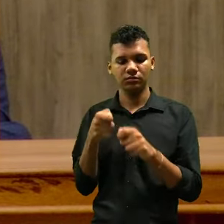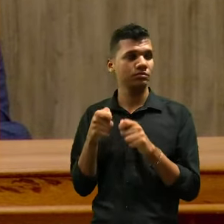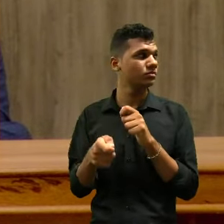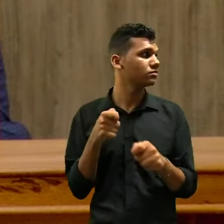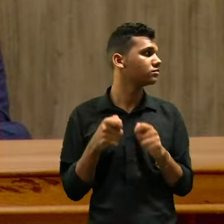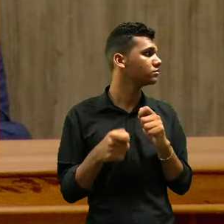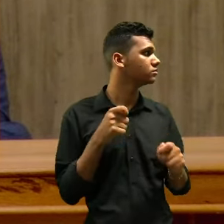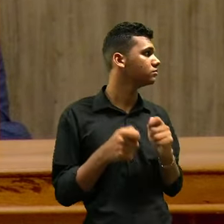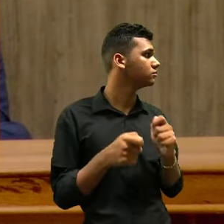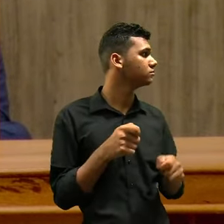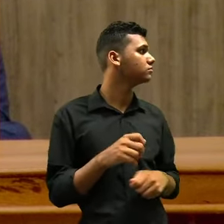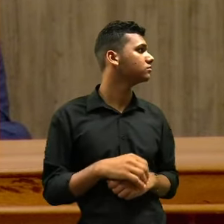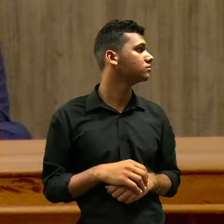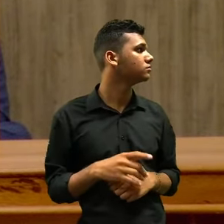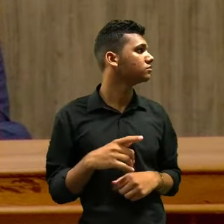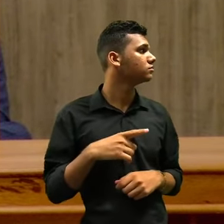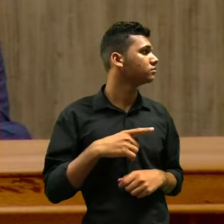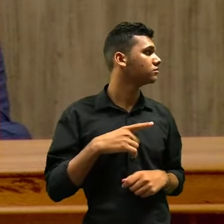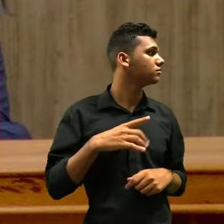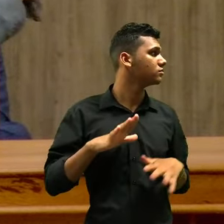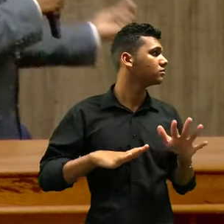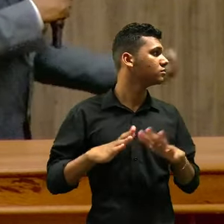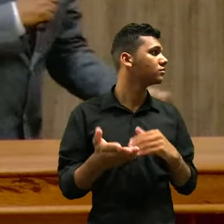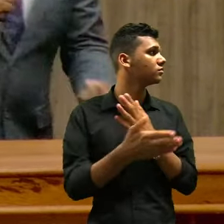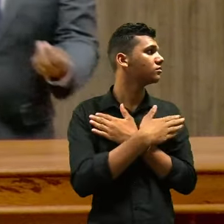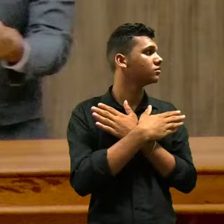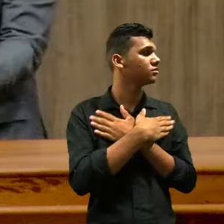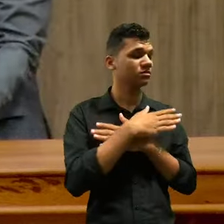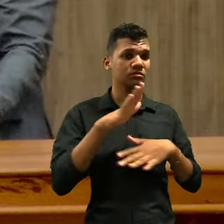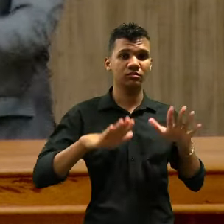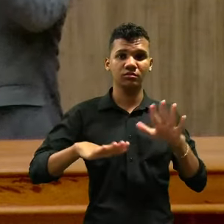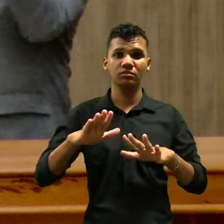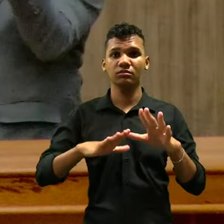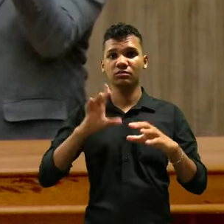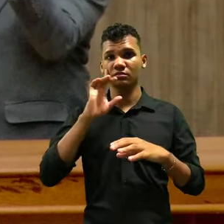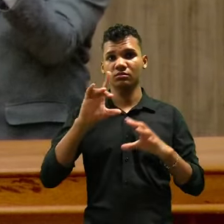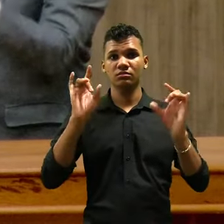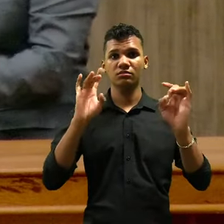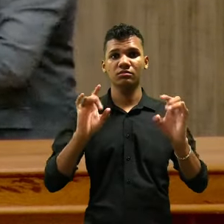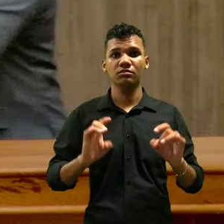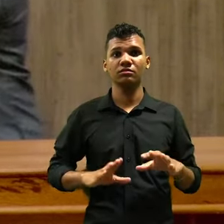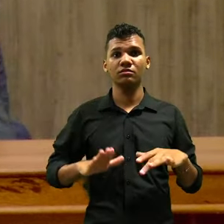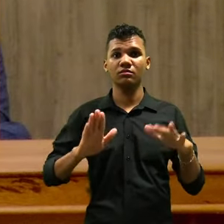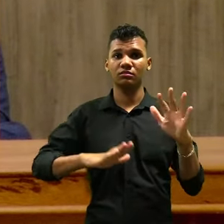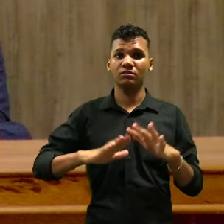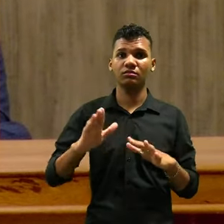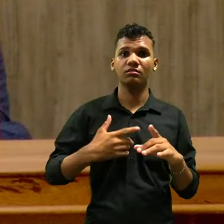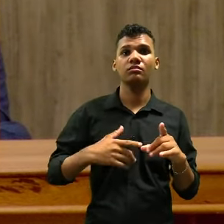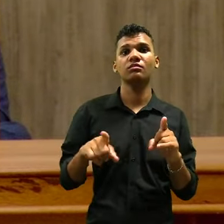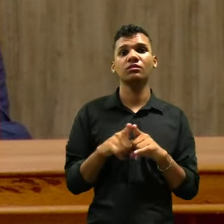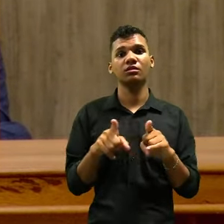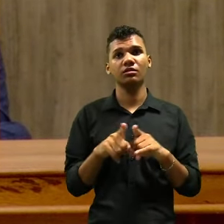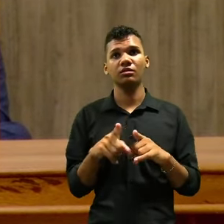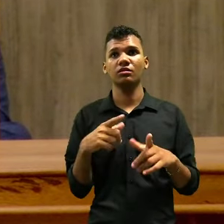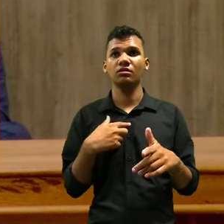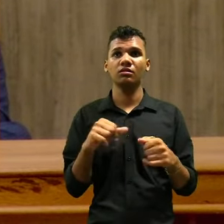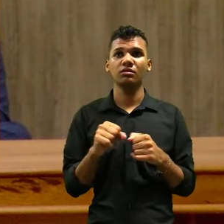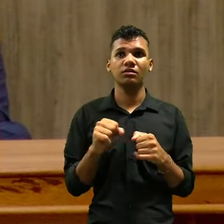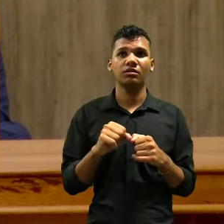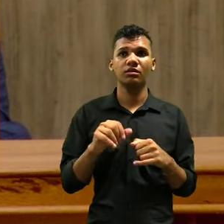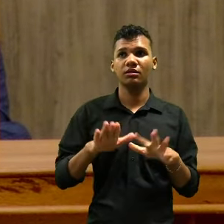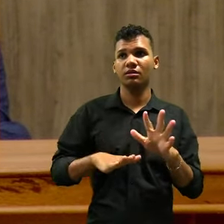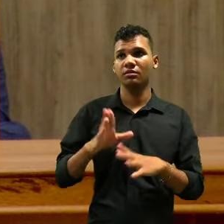controlada tem bandido tão especial que quando fizer o polígrafo e quando fizer o detector de